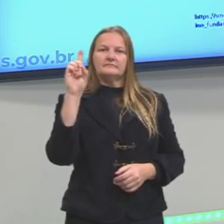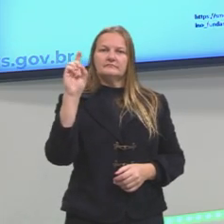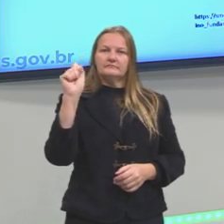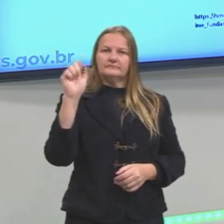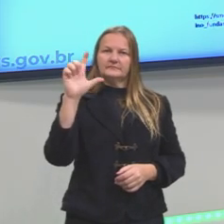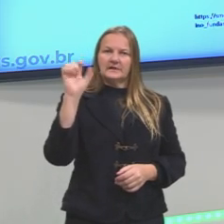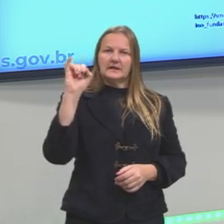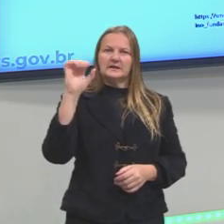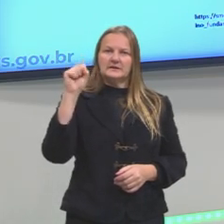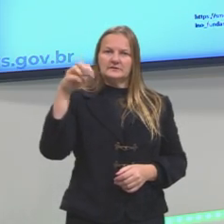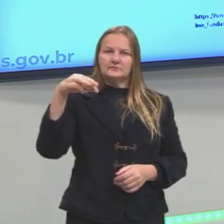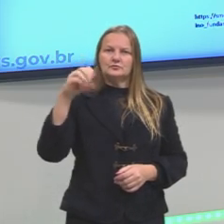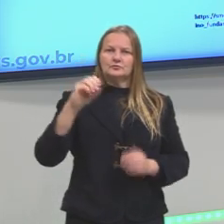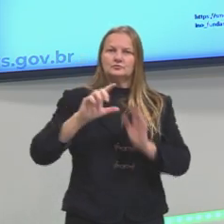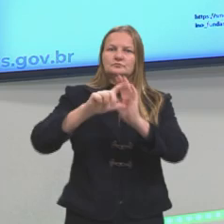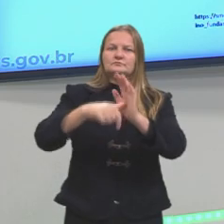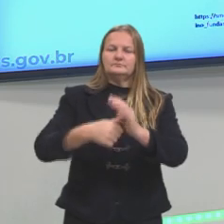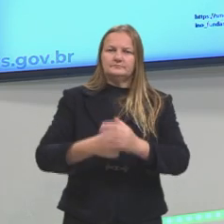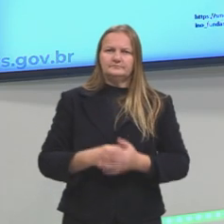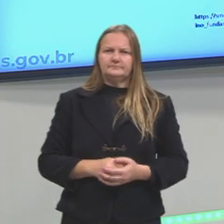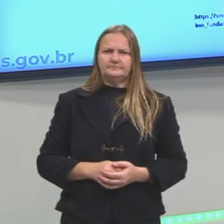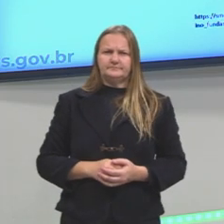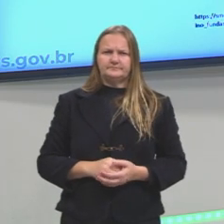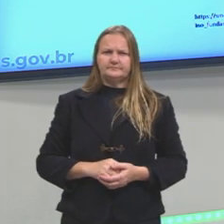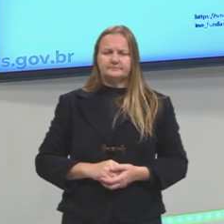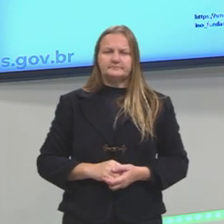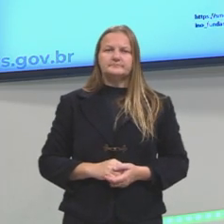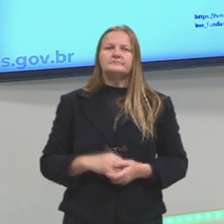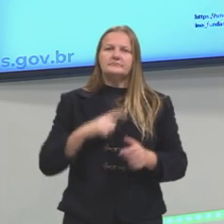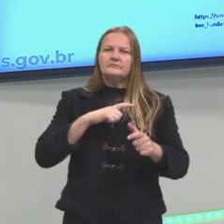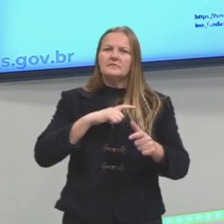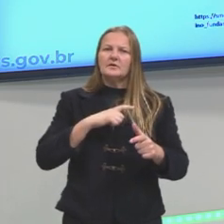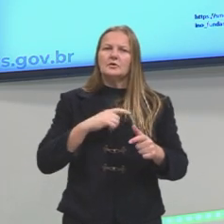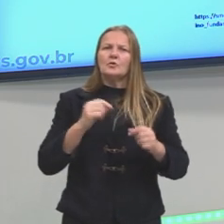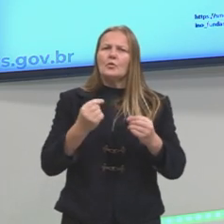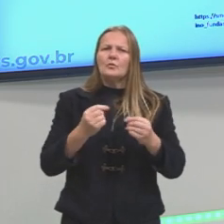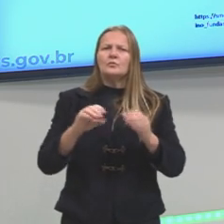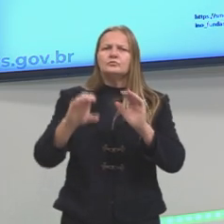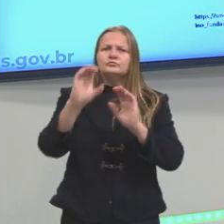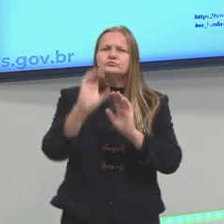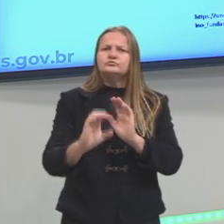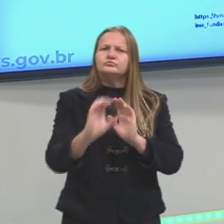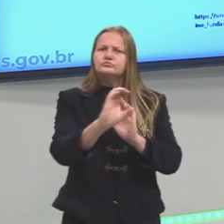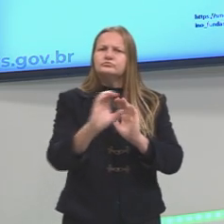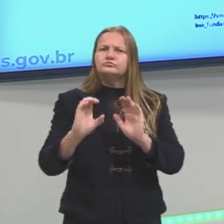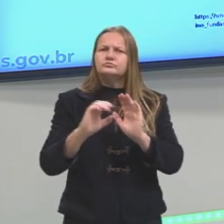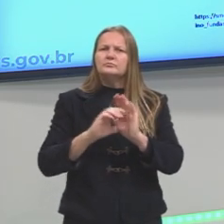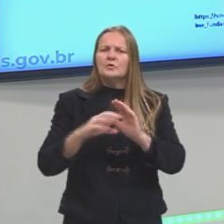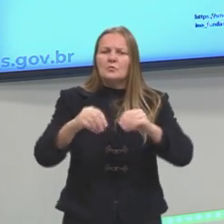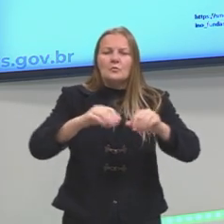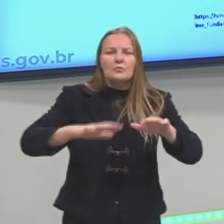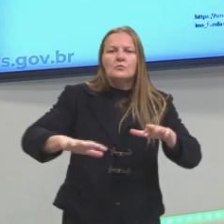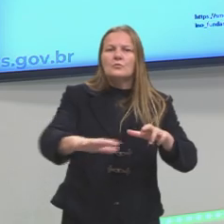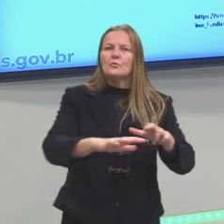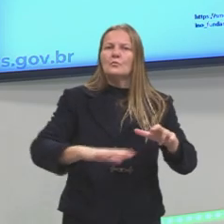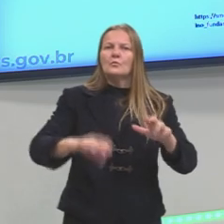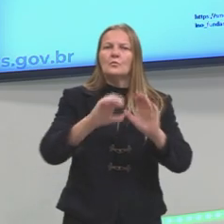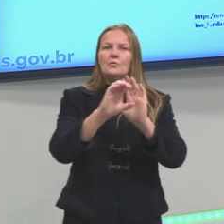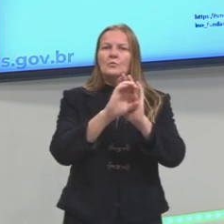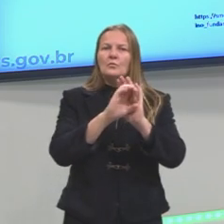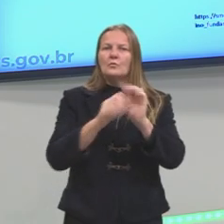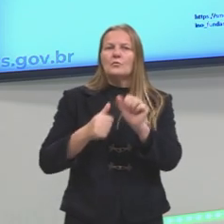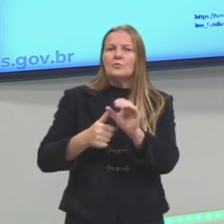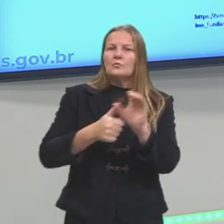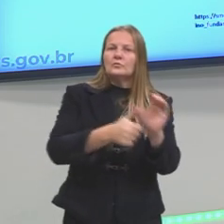a uma penetração muito mais própria da religião do catolicismo se tornou um terreno fértil para o catolicismo